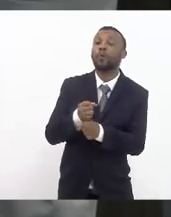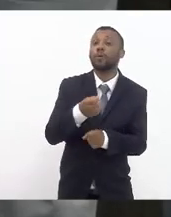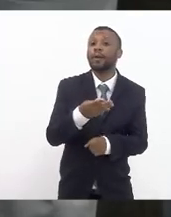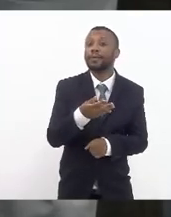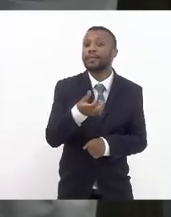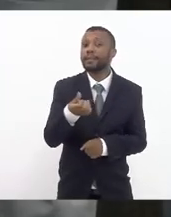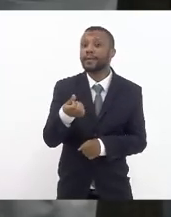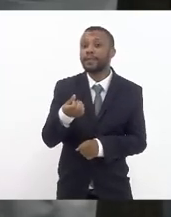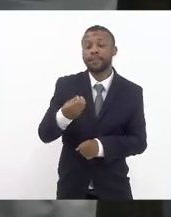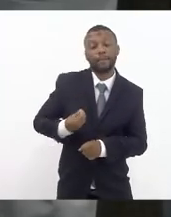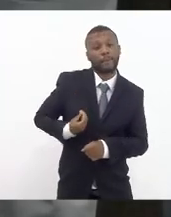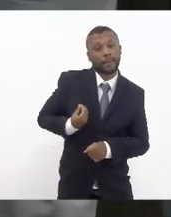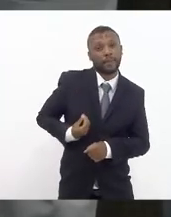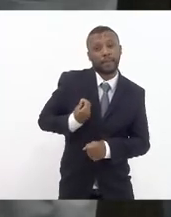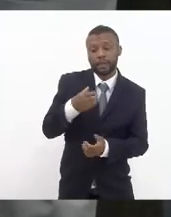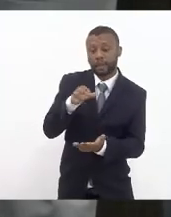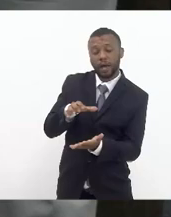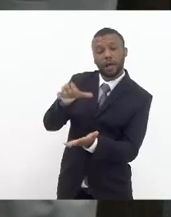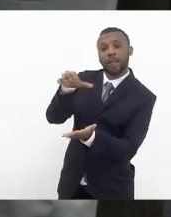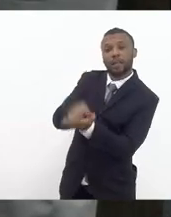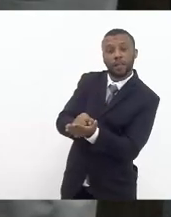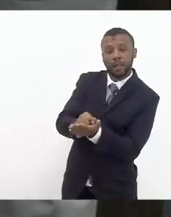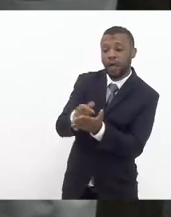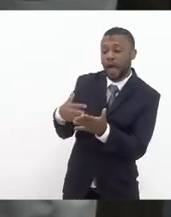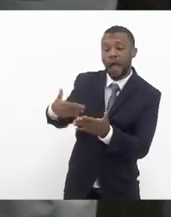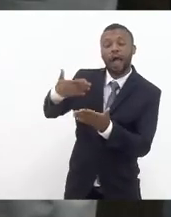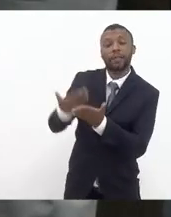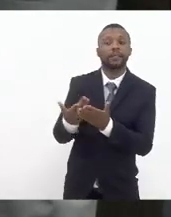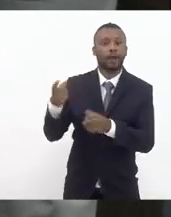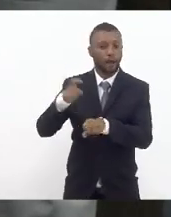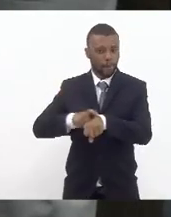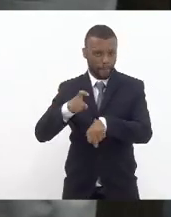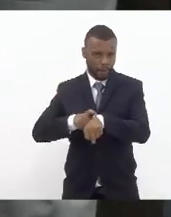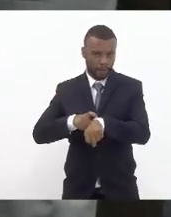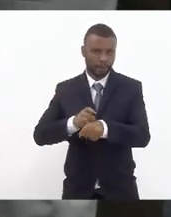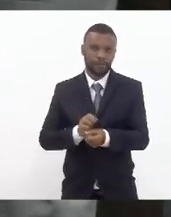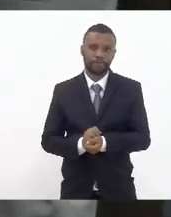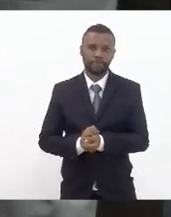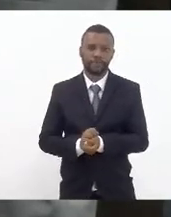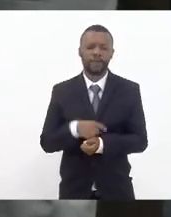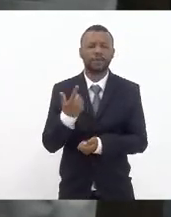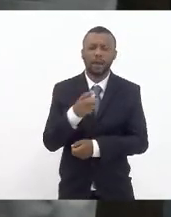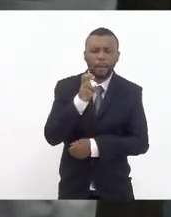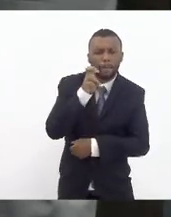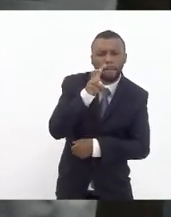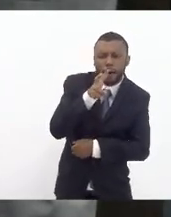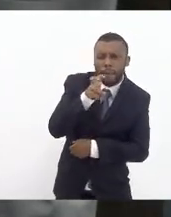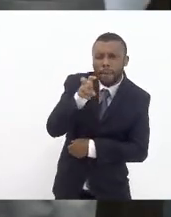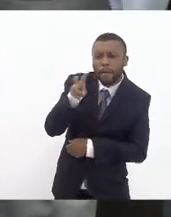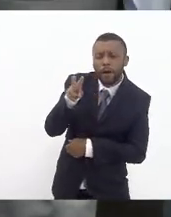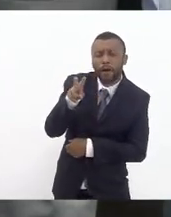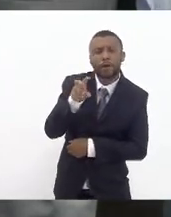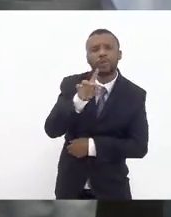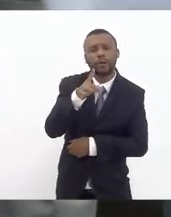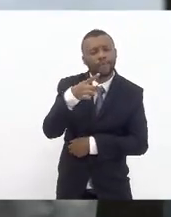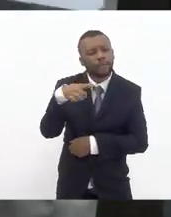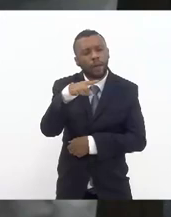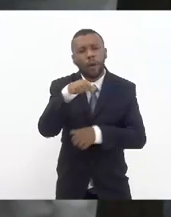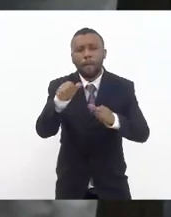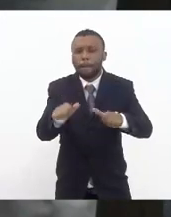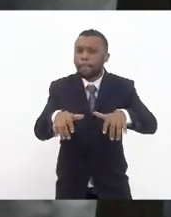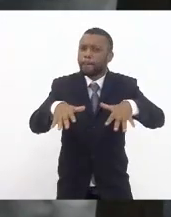presenças registradas até agora. Tenho observado, e é só o senhor olhar o